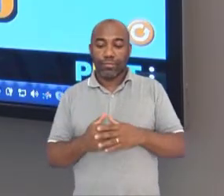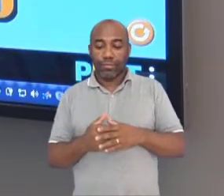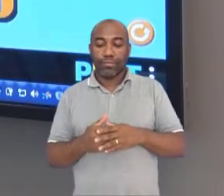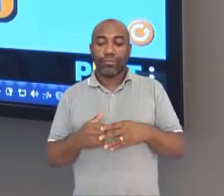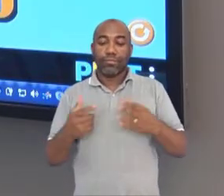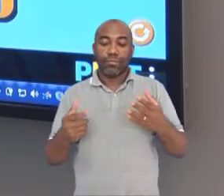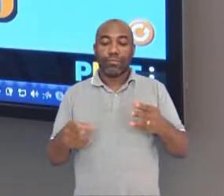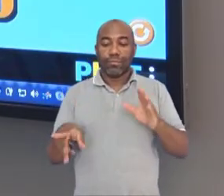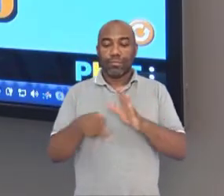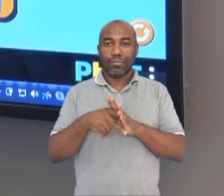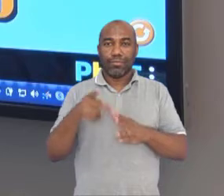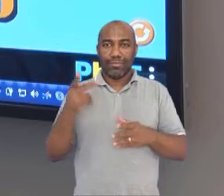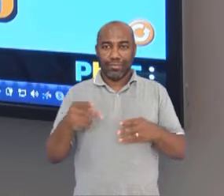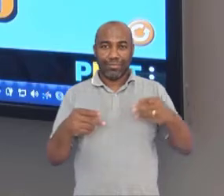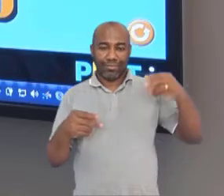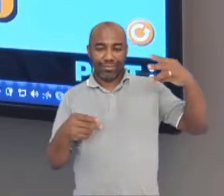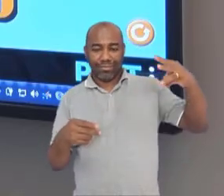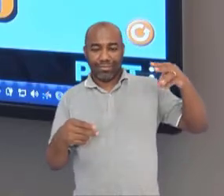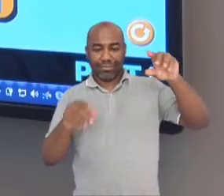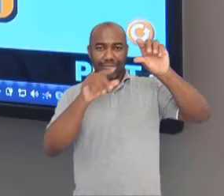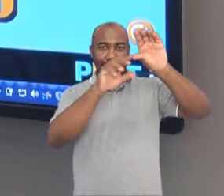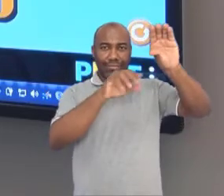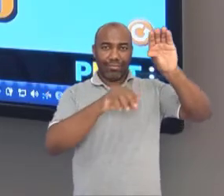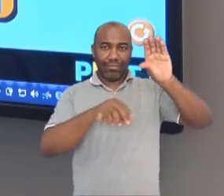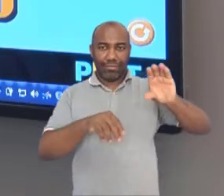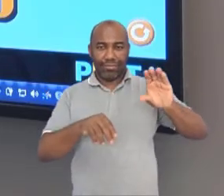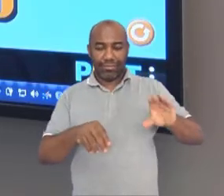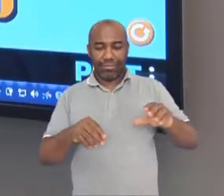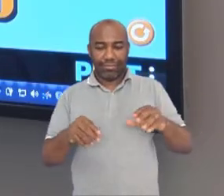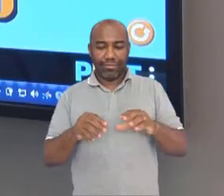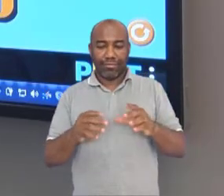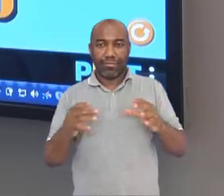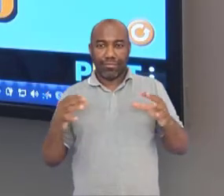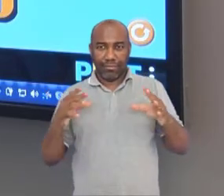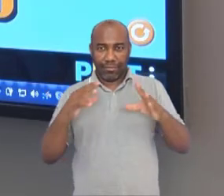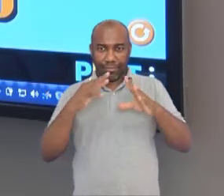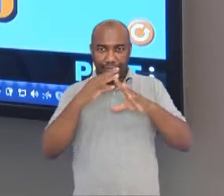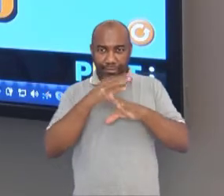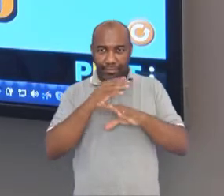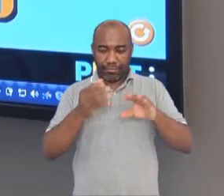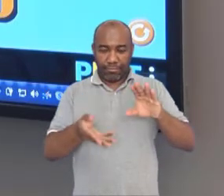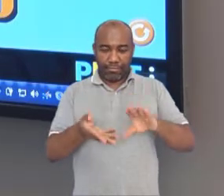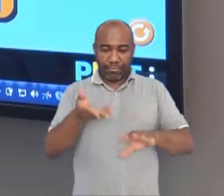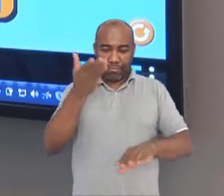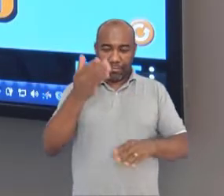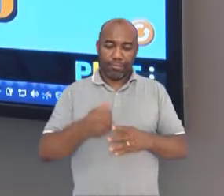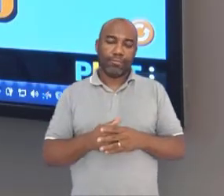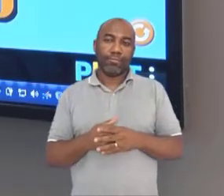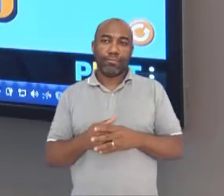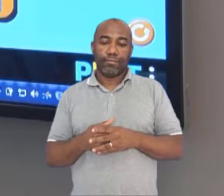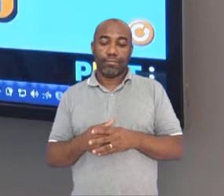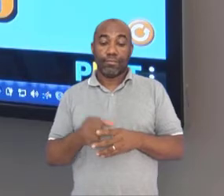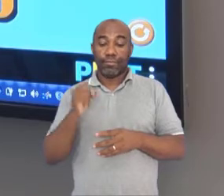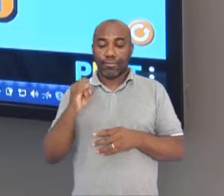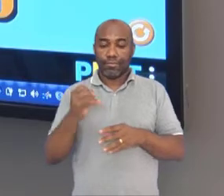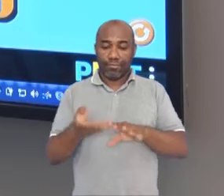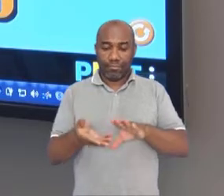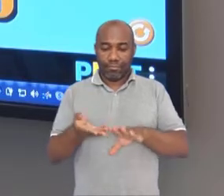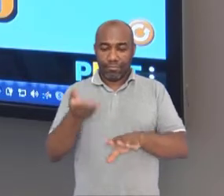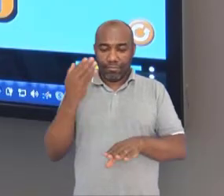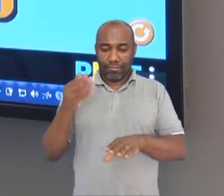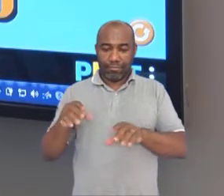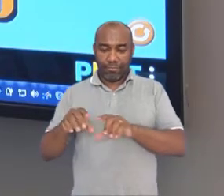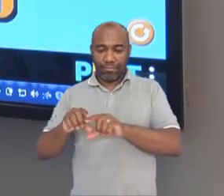corrente elétrica vai aumentar. Se você diminuir a resistência,